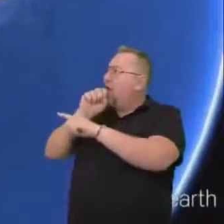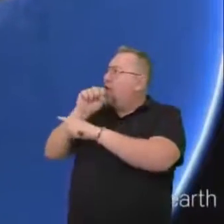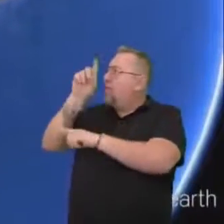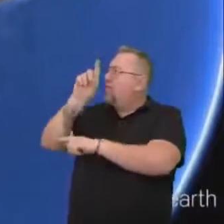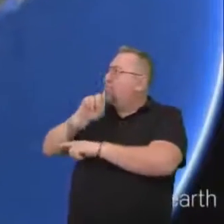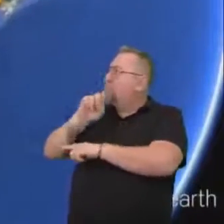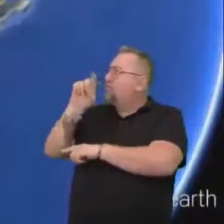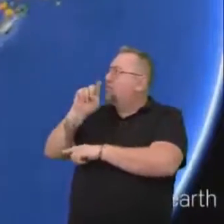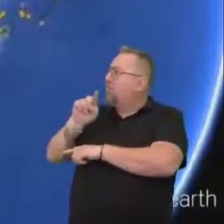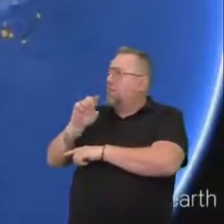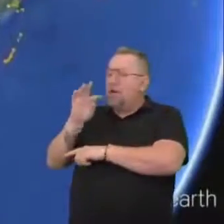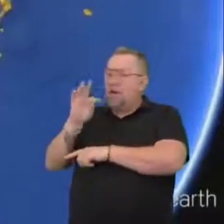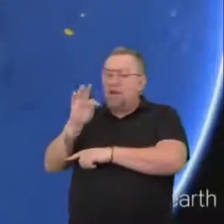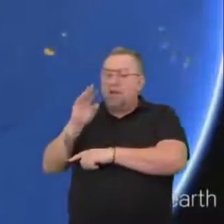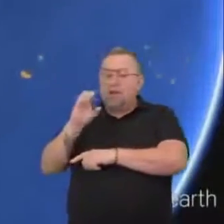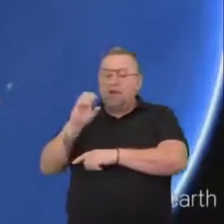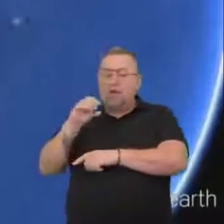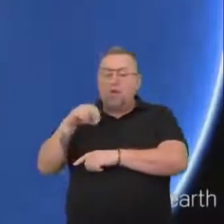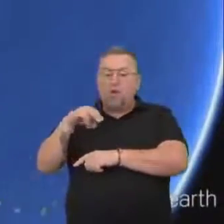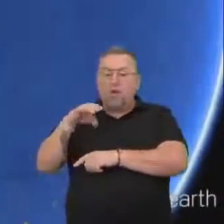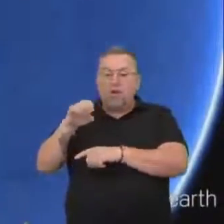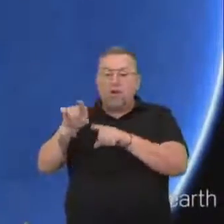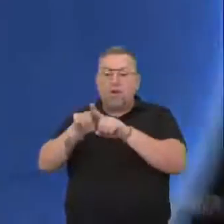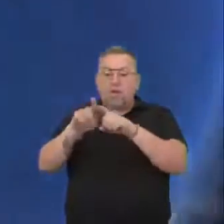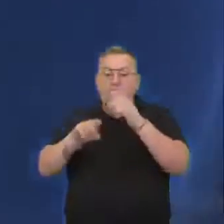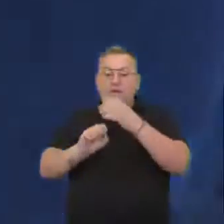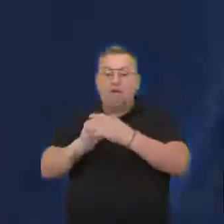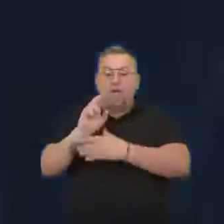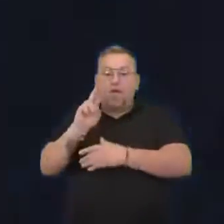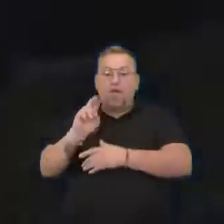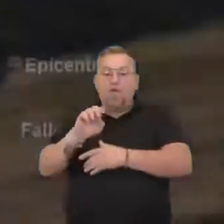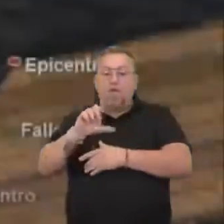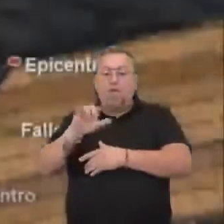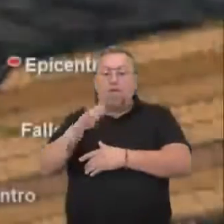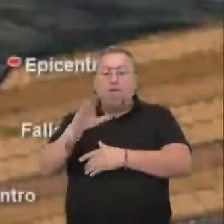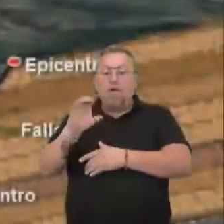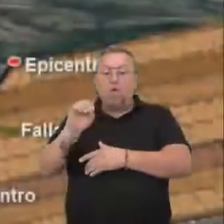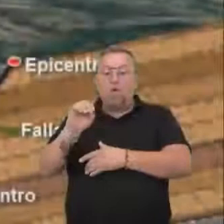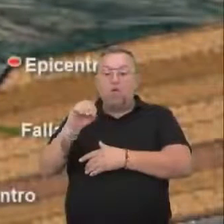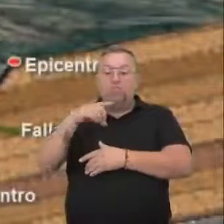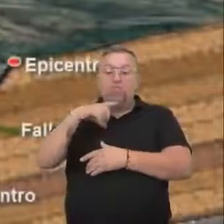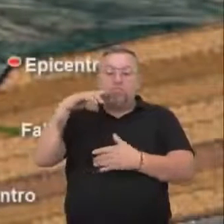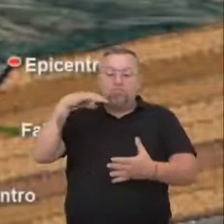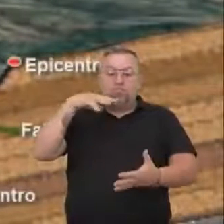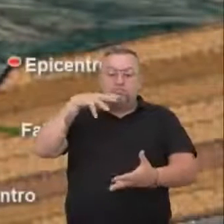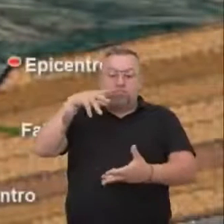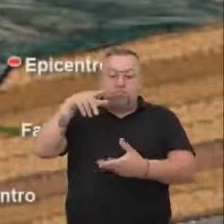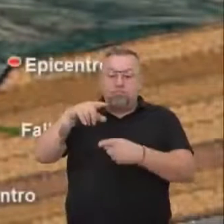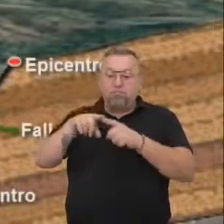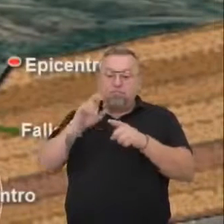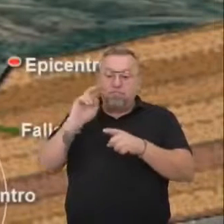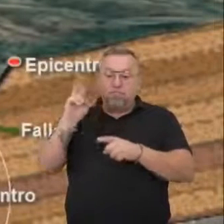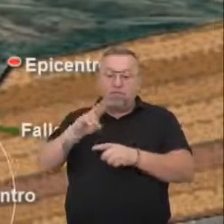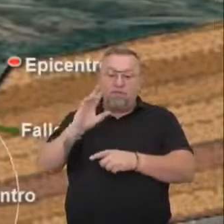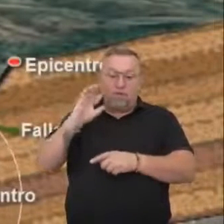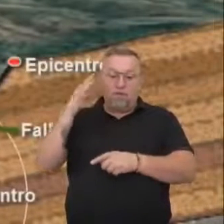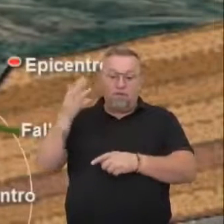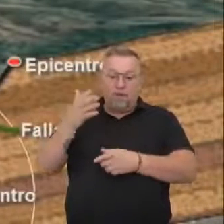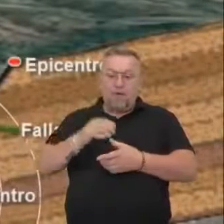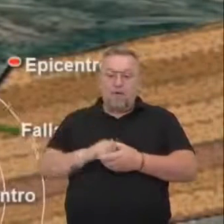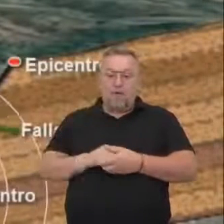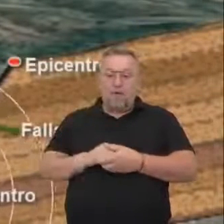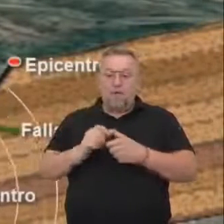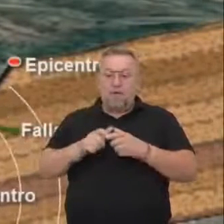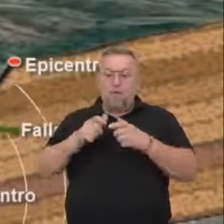de tectonismo e pontos de vulcanismo que nós temos, né, no planeta. Então essa região do Círculo do Fogo é o que abrange, né, o